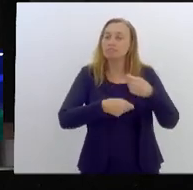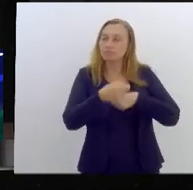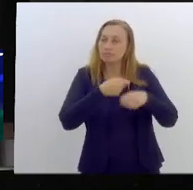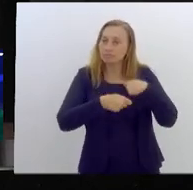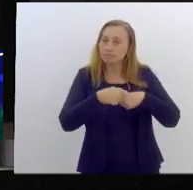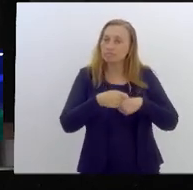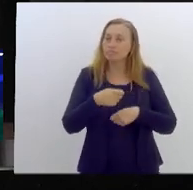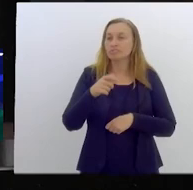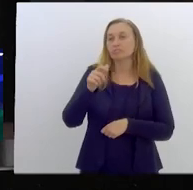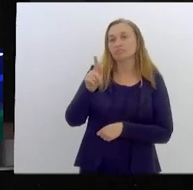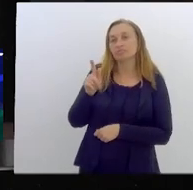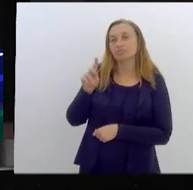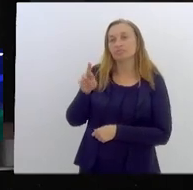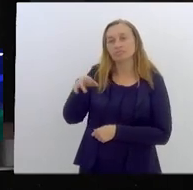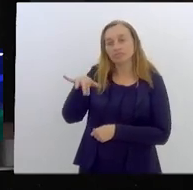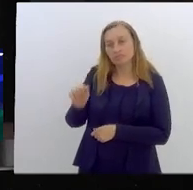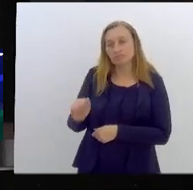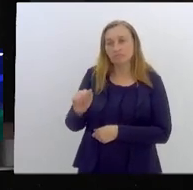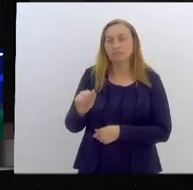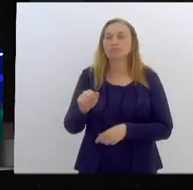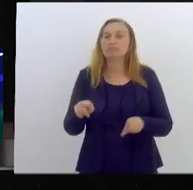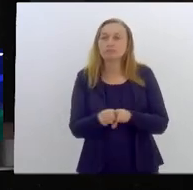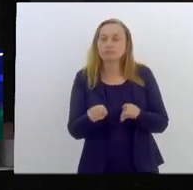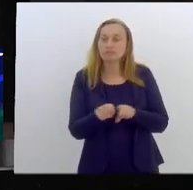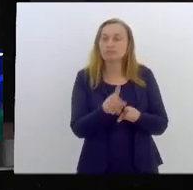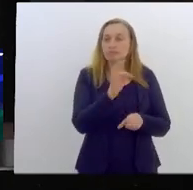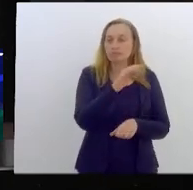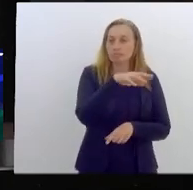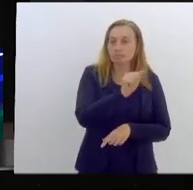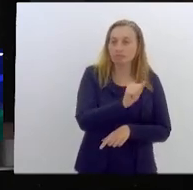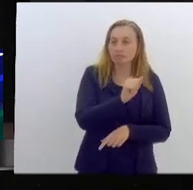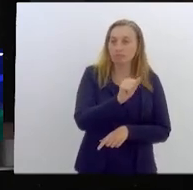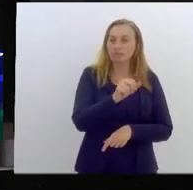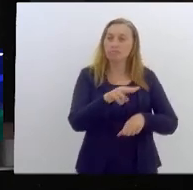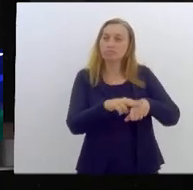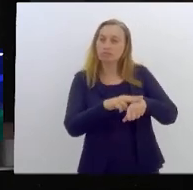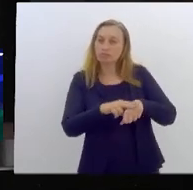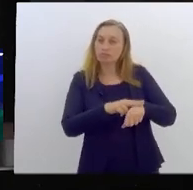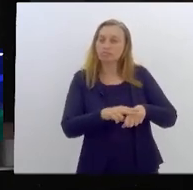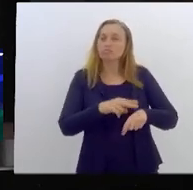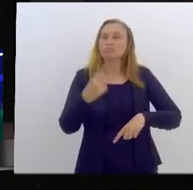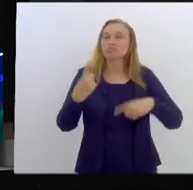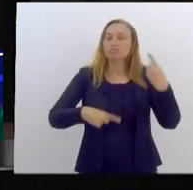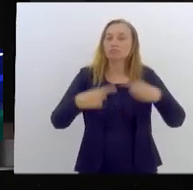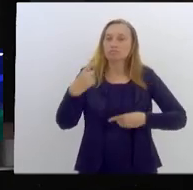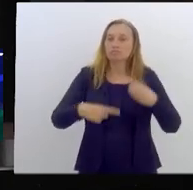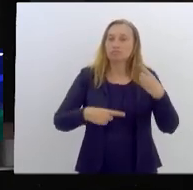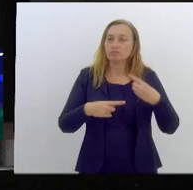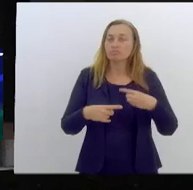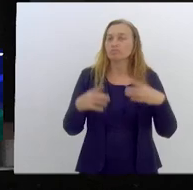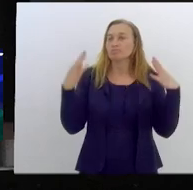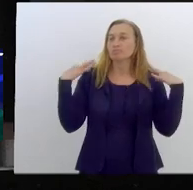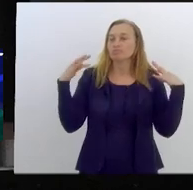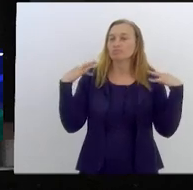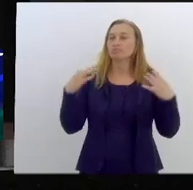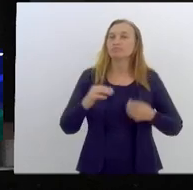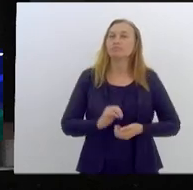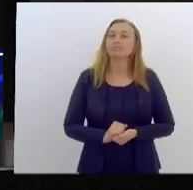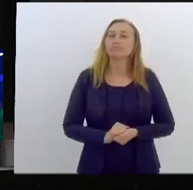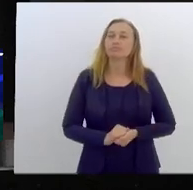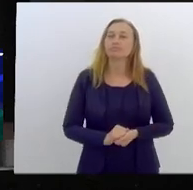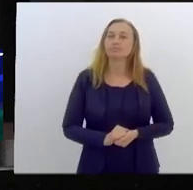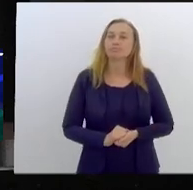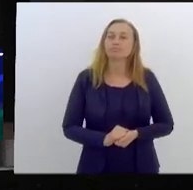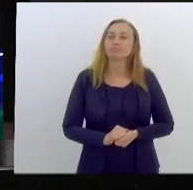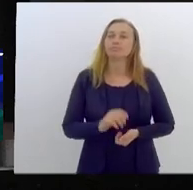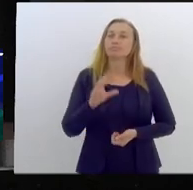Angra dos Reis e região Costa Verde, através da política do turismo. E Sávio